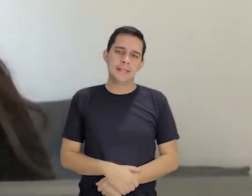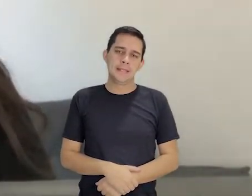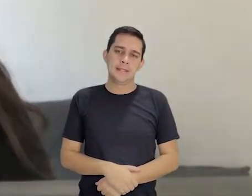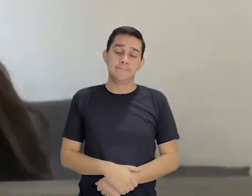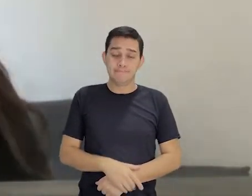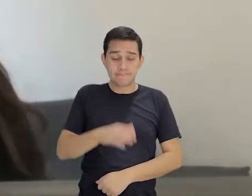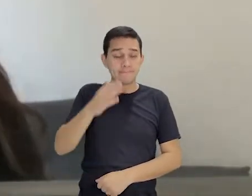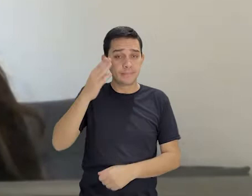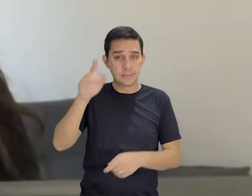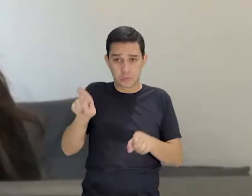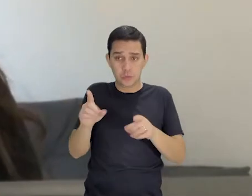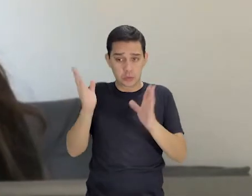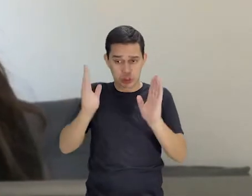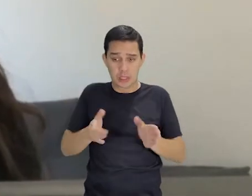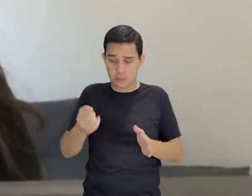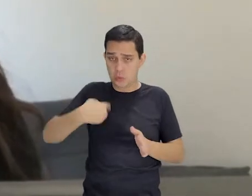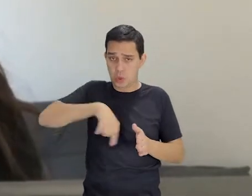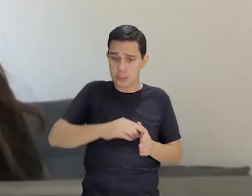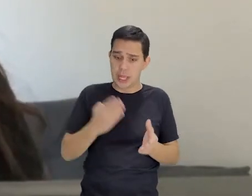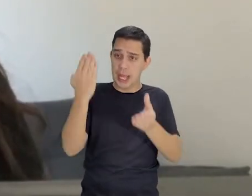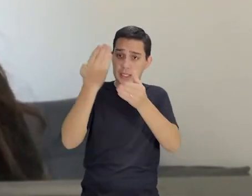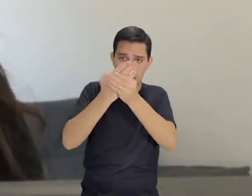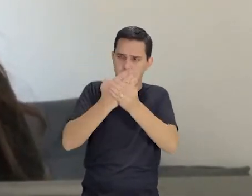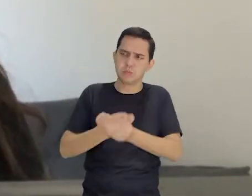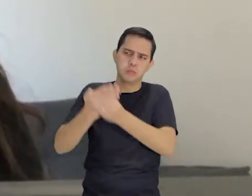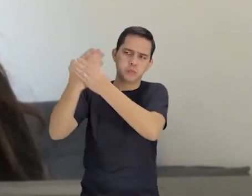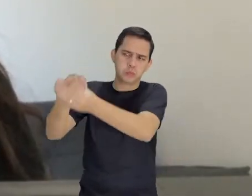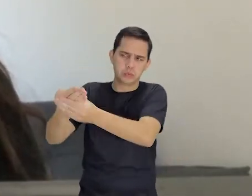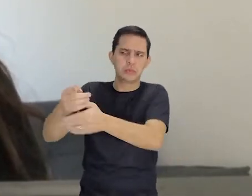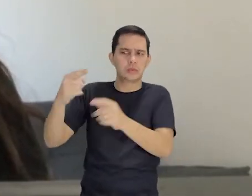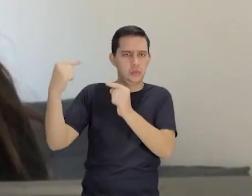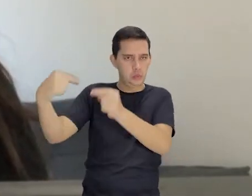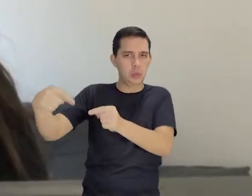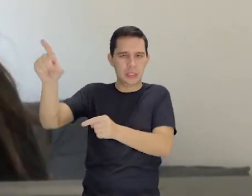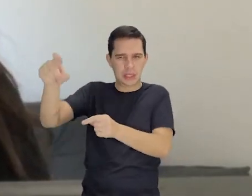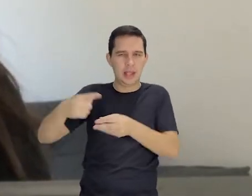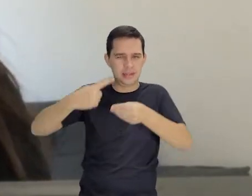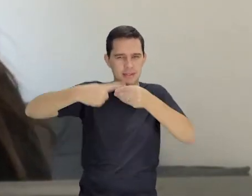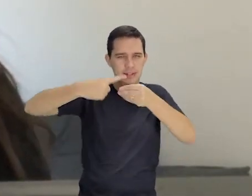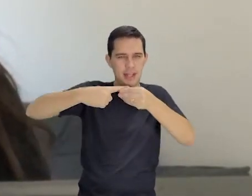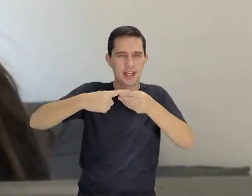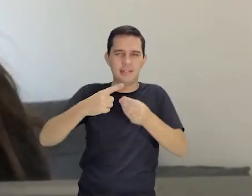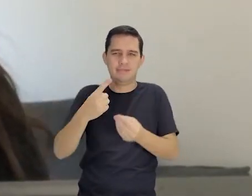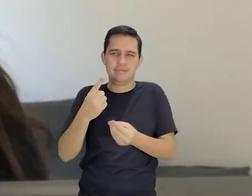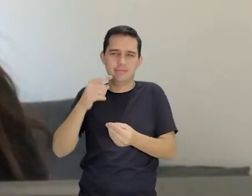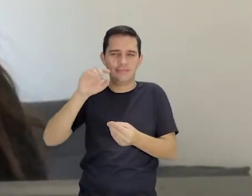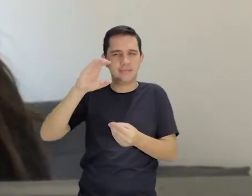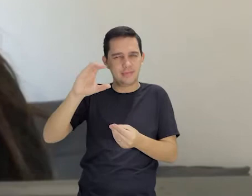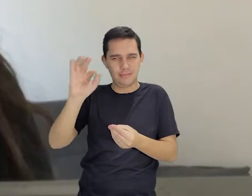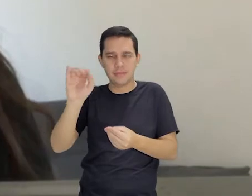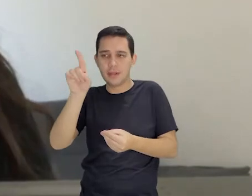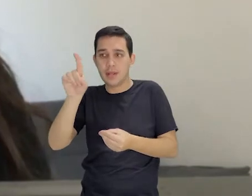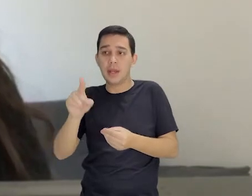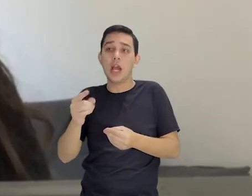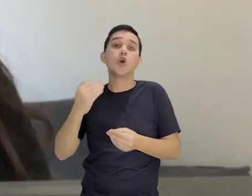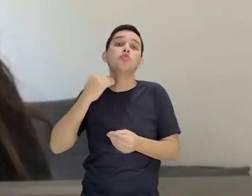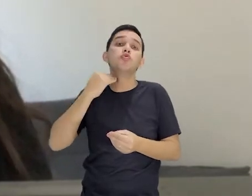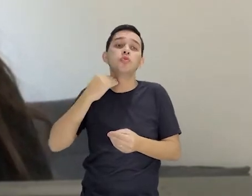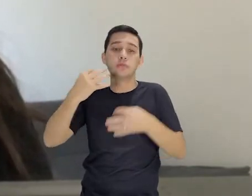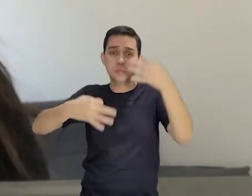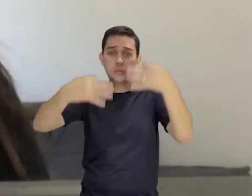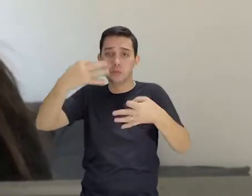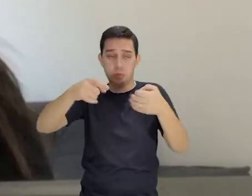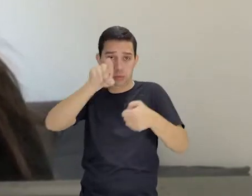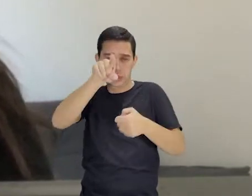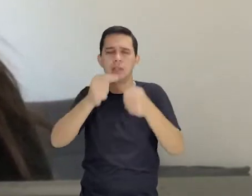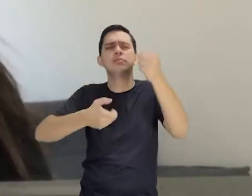após ajuizada a ação, nós despachamos com o juiz, explicamos a situação.